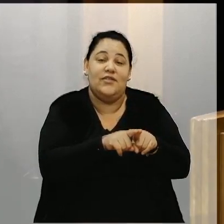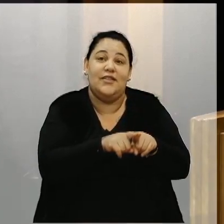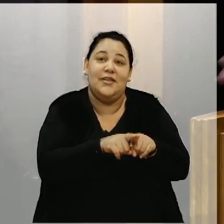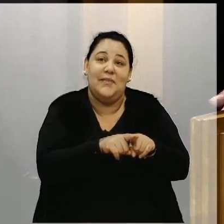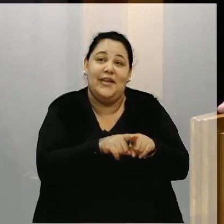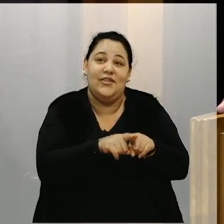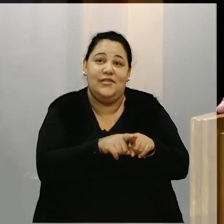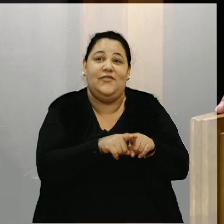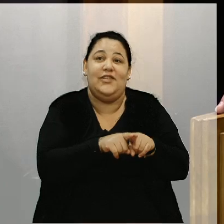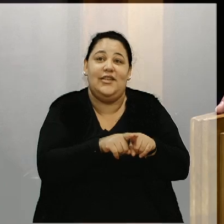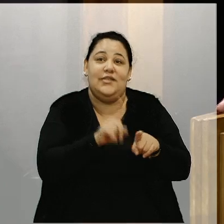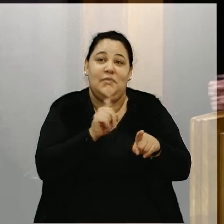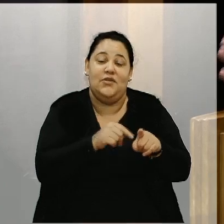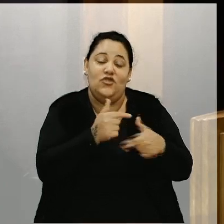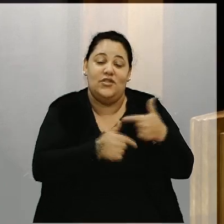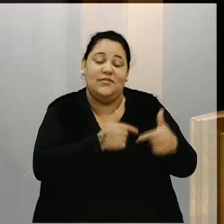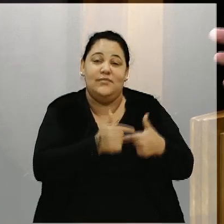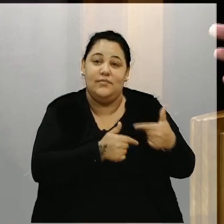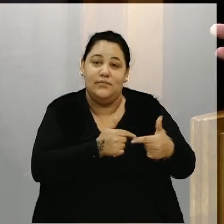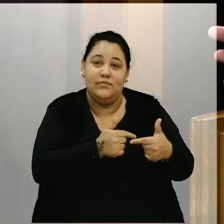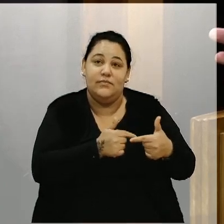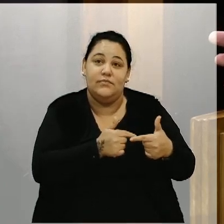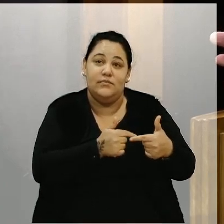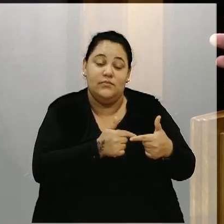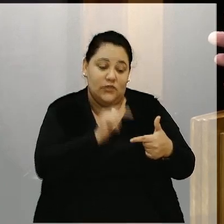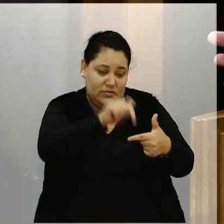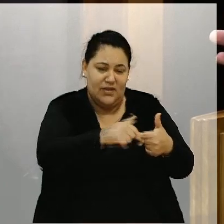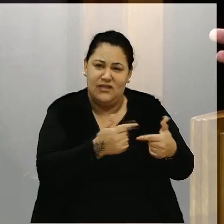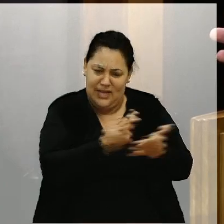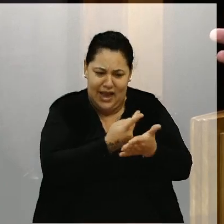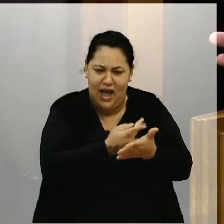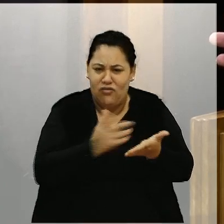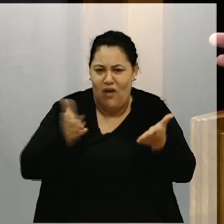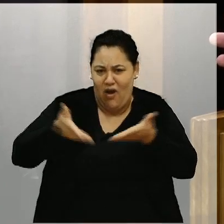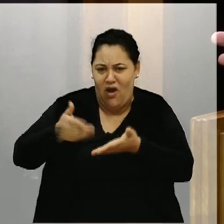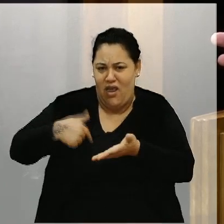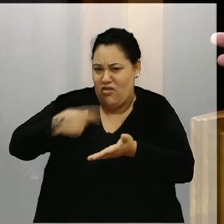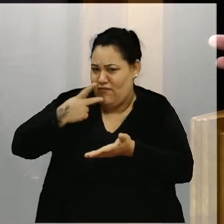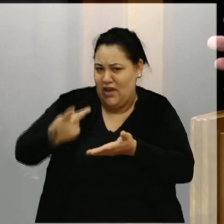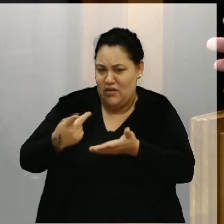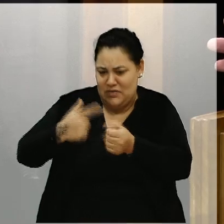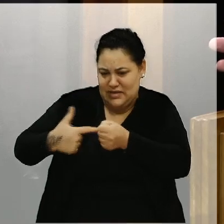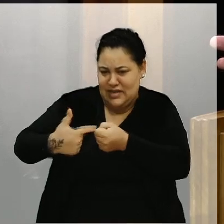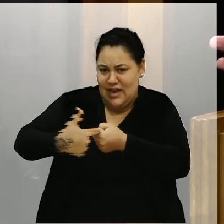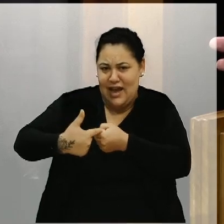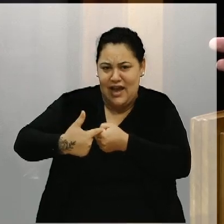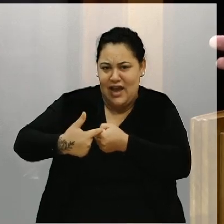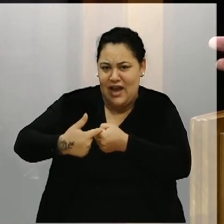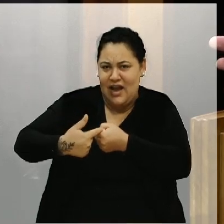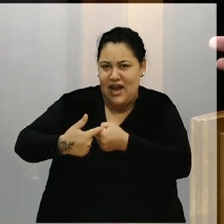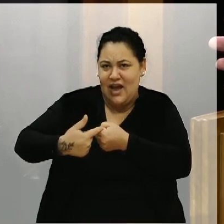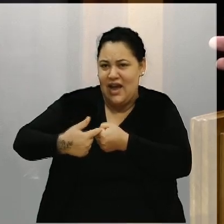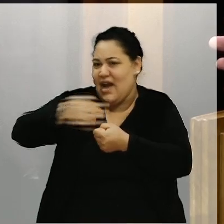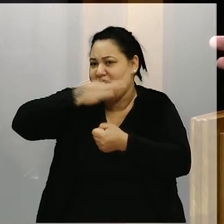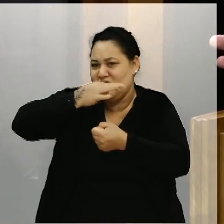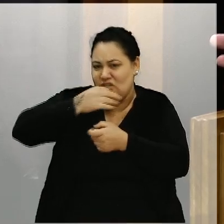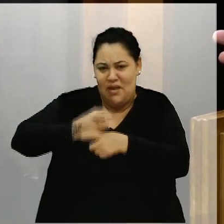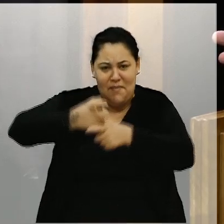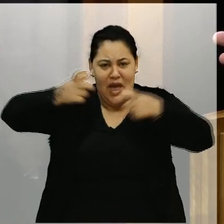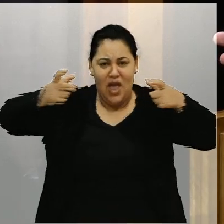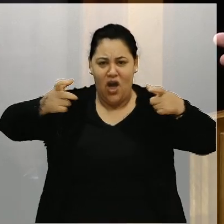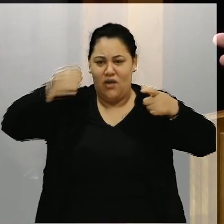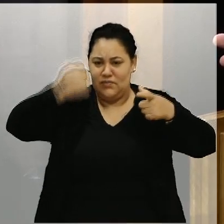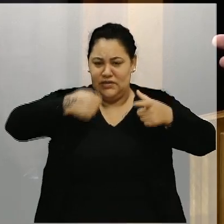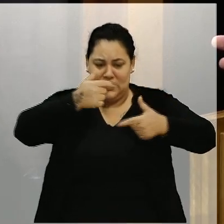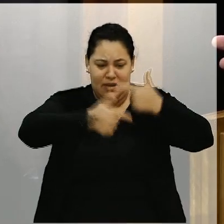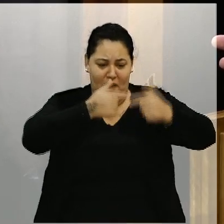vai ter problemas. Meu amigo, é servidor público para a cidade. Caxias é muito maior que um prefeito, qualquer coisa, tem que trabalhar pelo